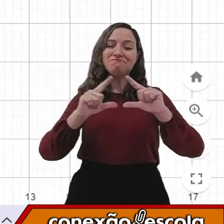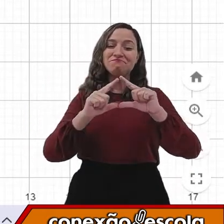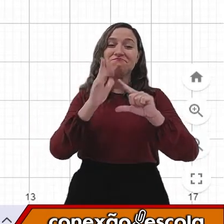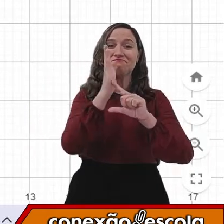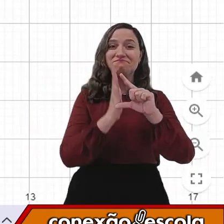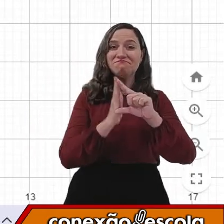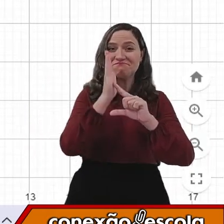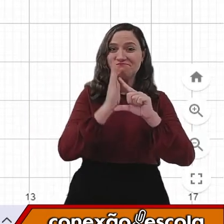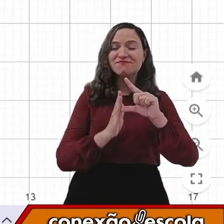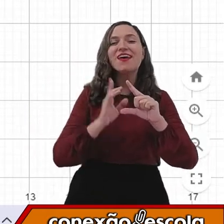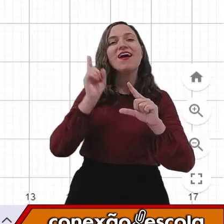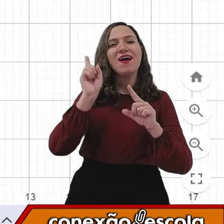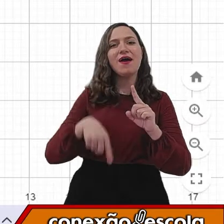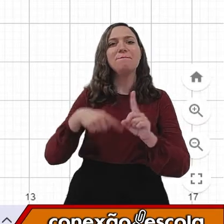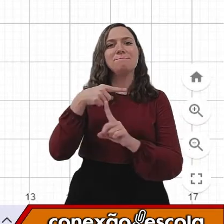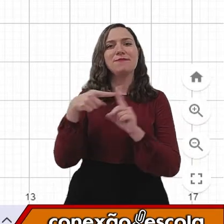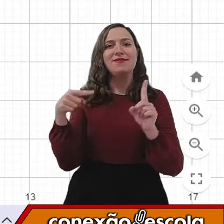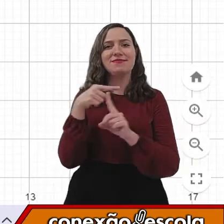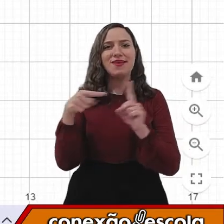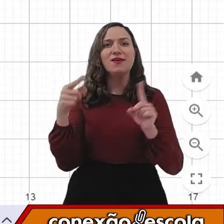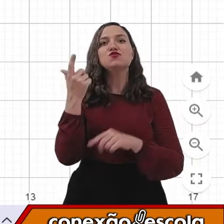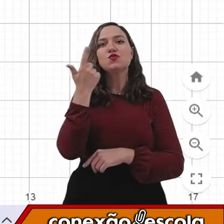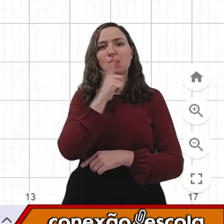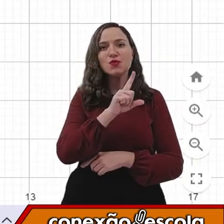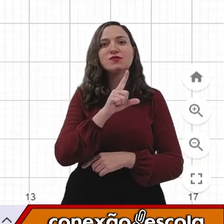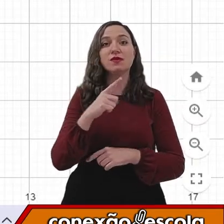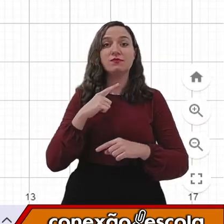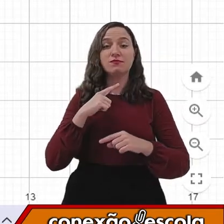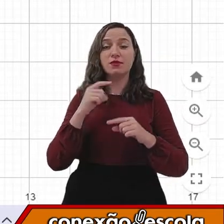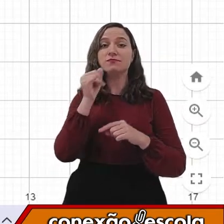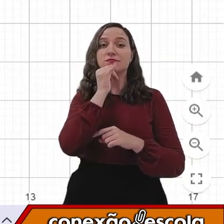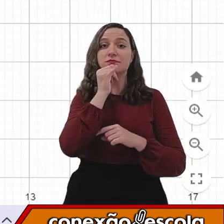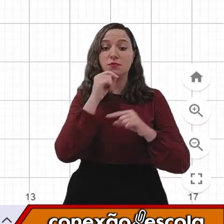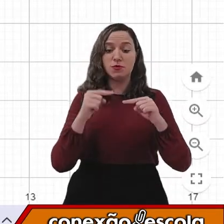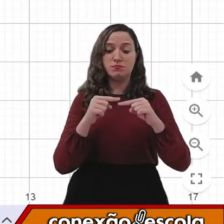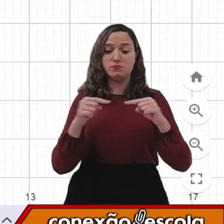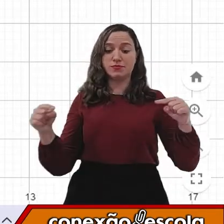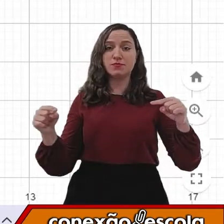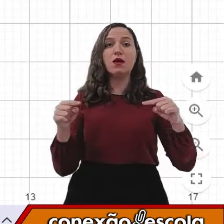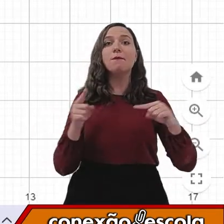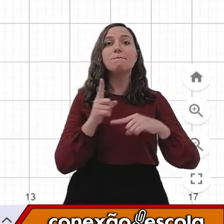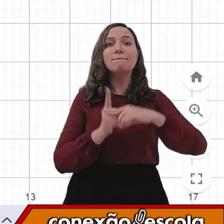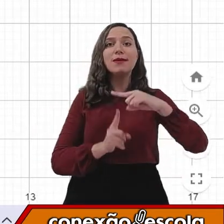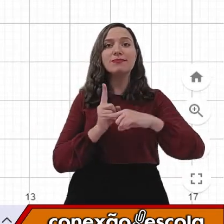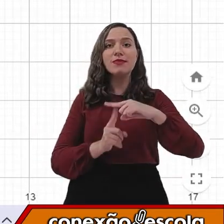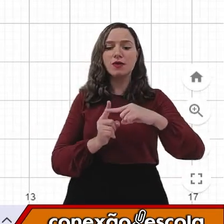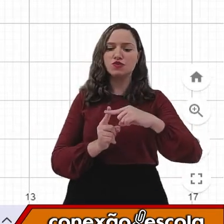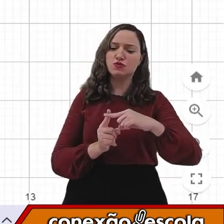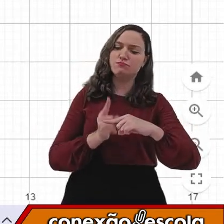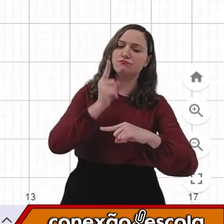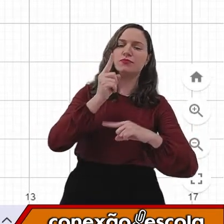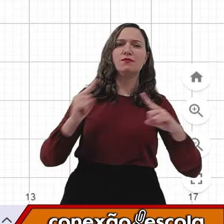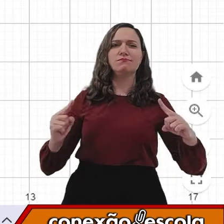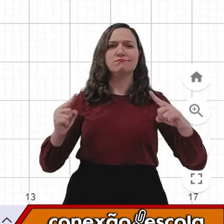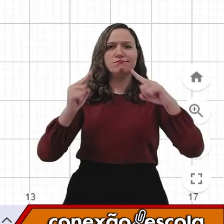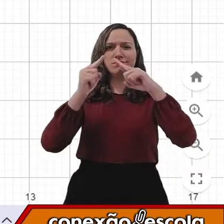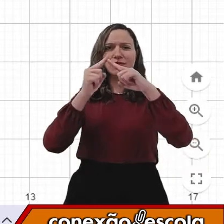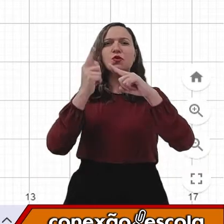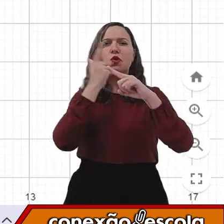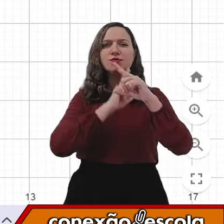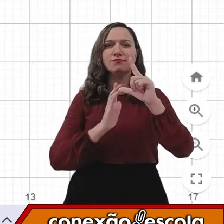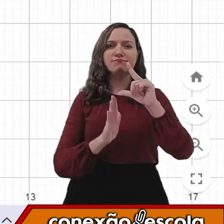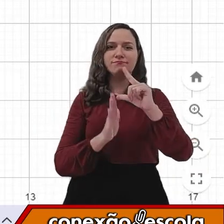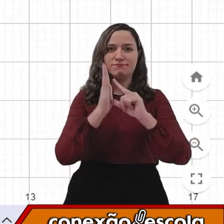no triângulo é a reta que passa pelo ponto médio de um lado e vai até o vértice oposto ao outro